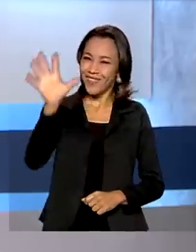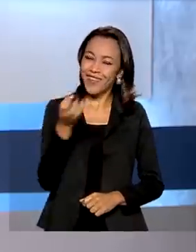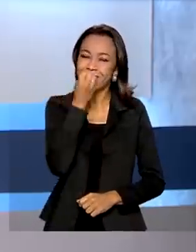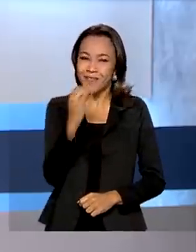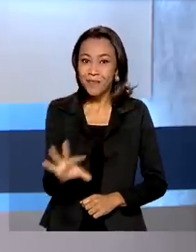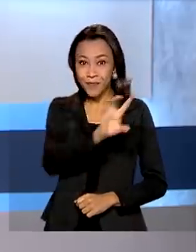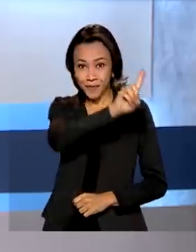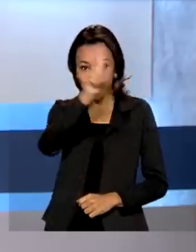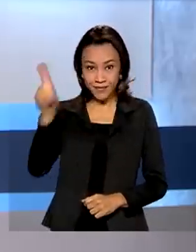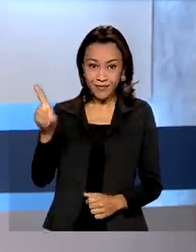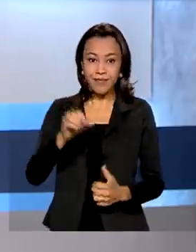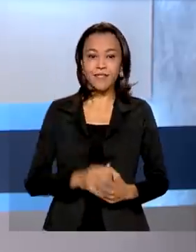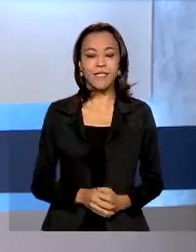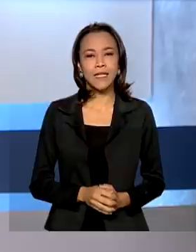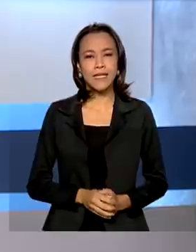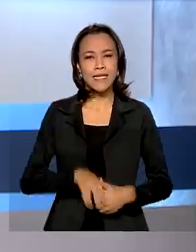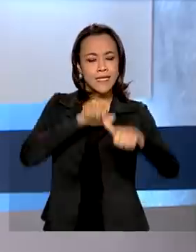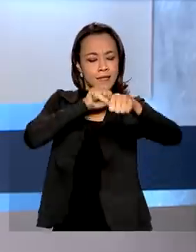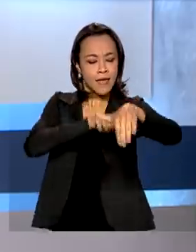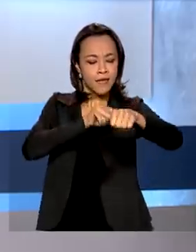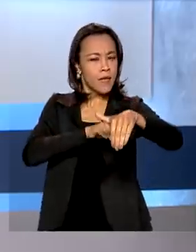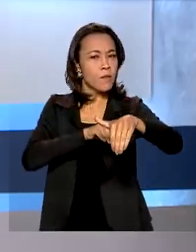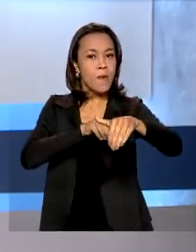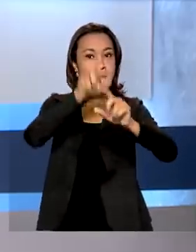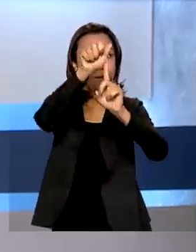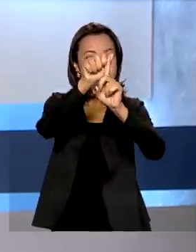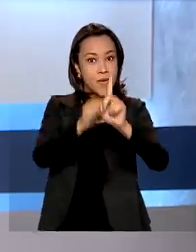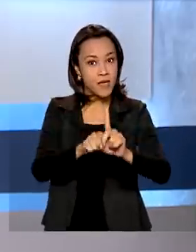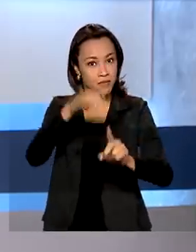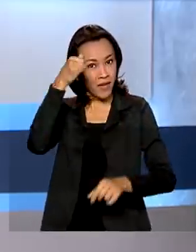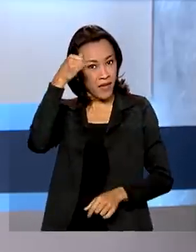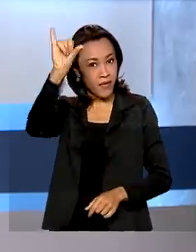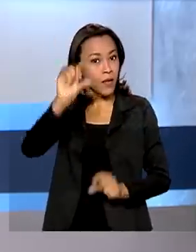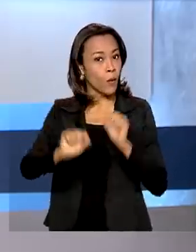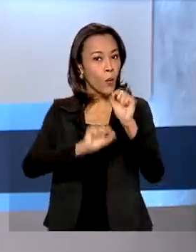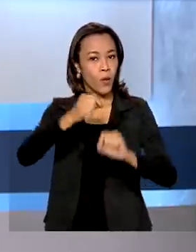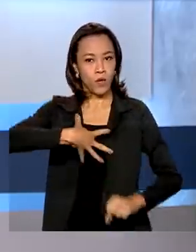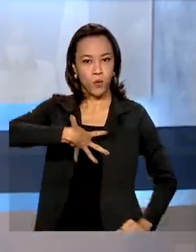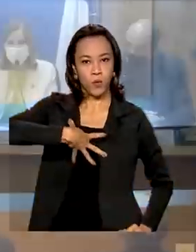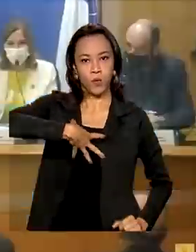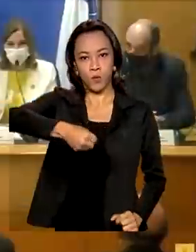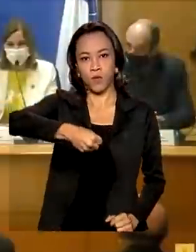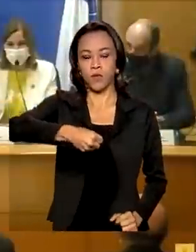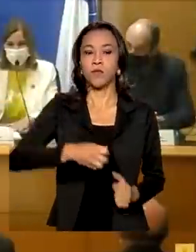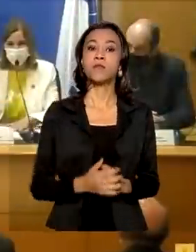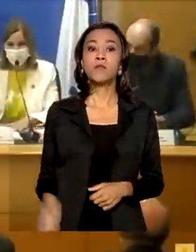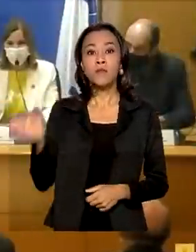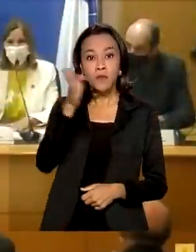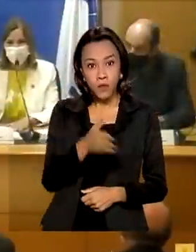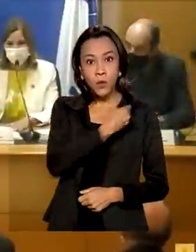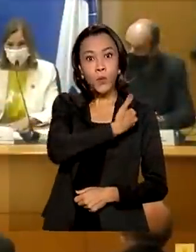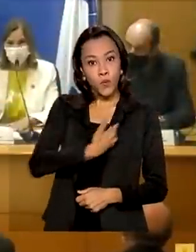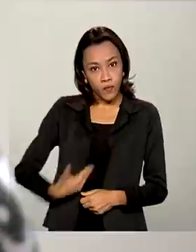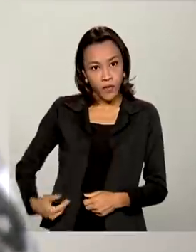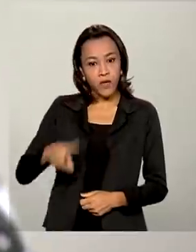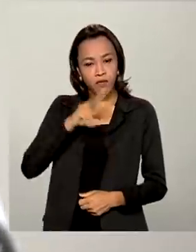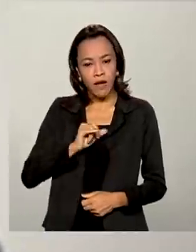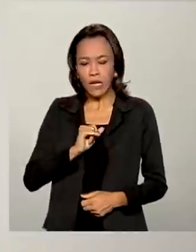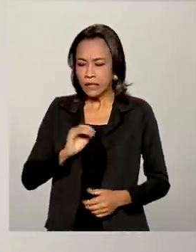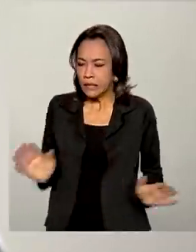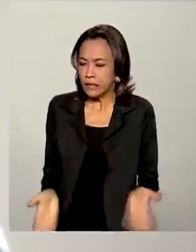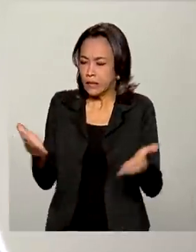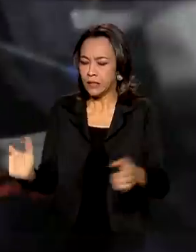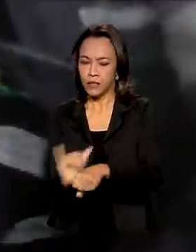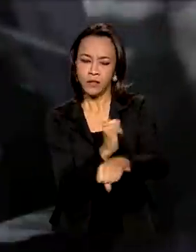Olá, bom dia. Setembro é mês de prevenção ao suicídio e o governo vai reforçar ações